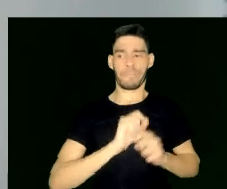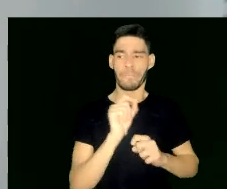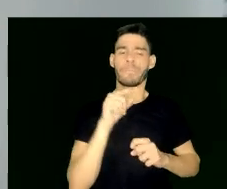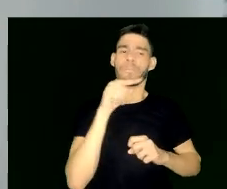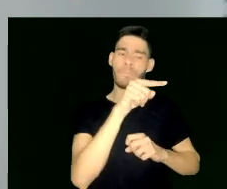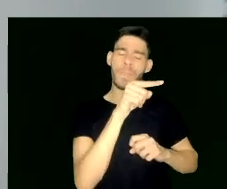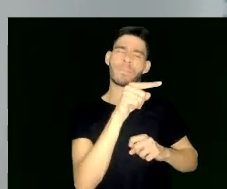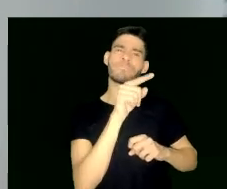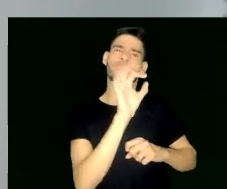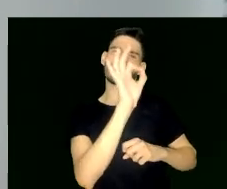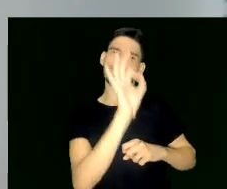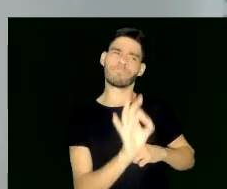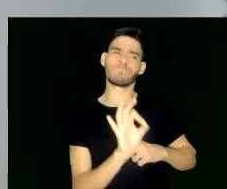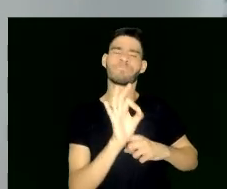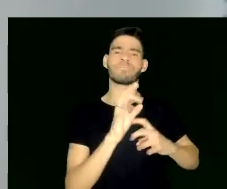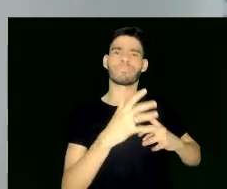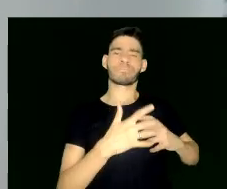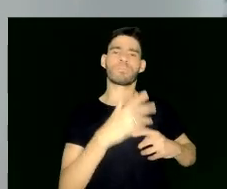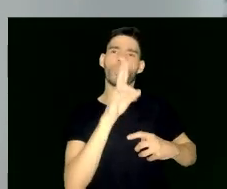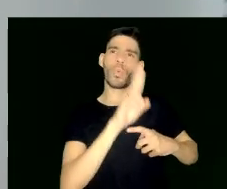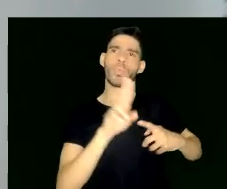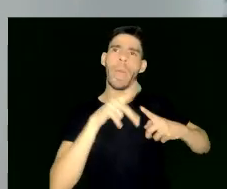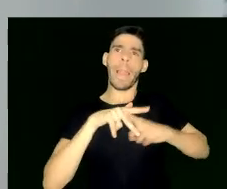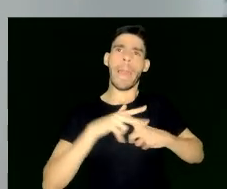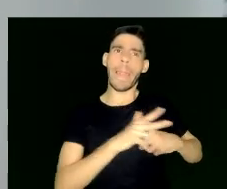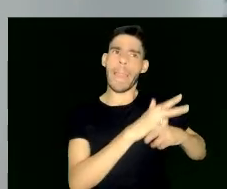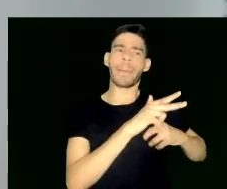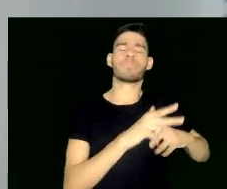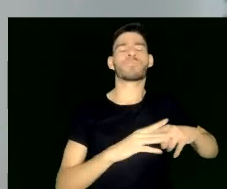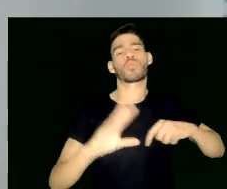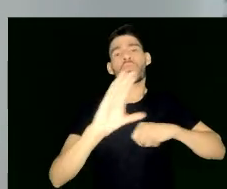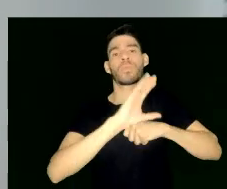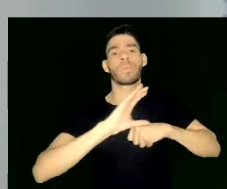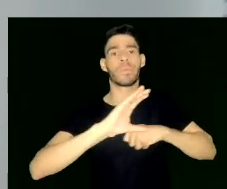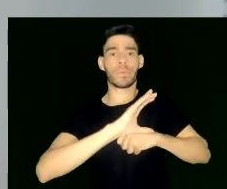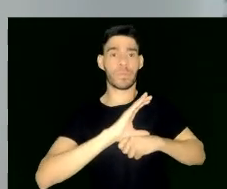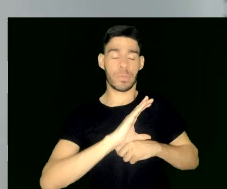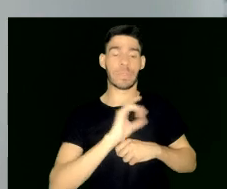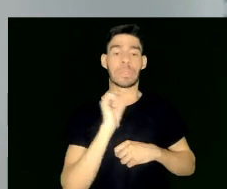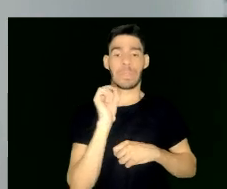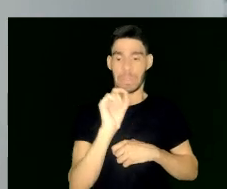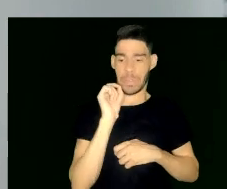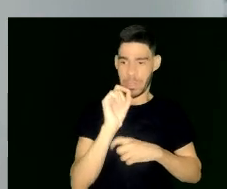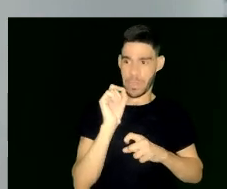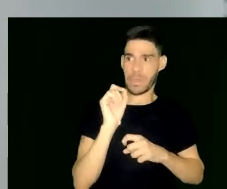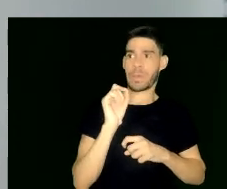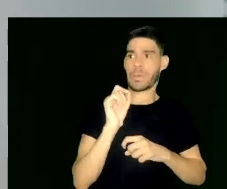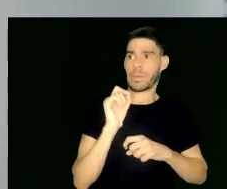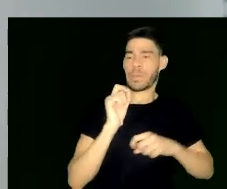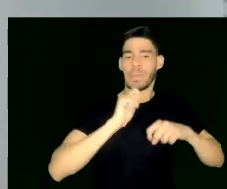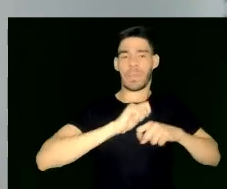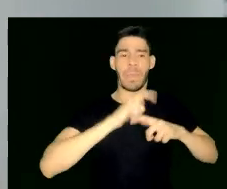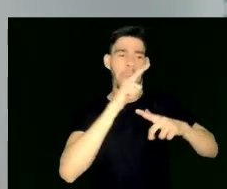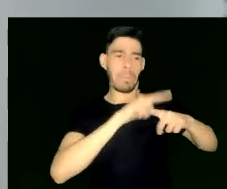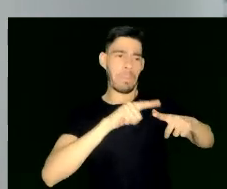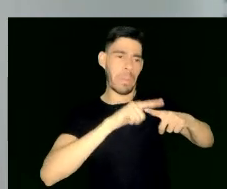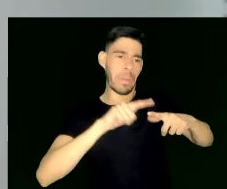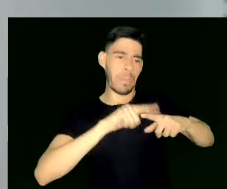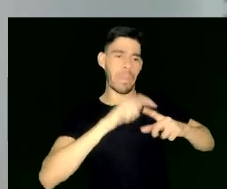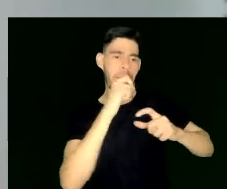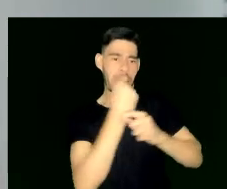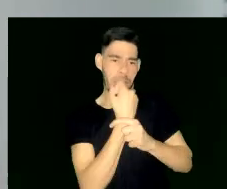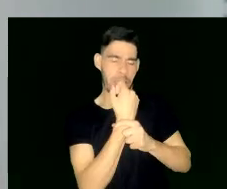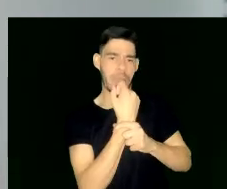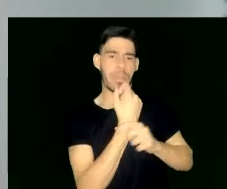Mas essa lógica, né, de usar instrumentos constitucionais para fazer ruir